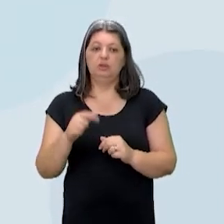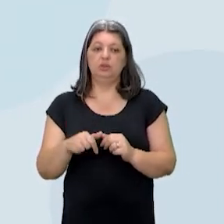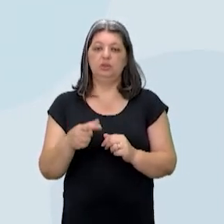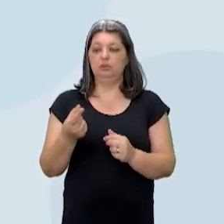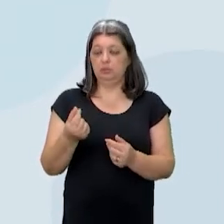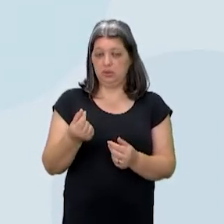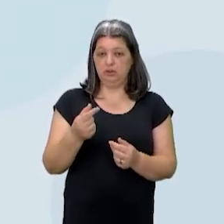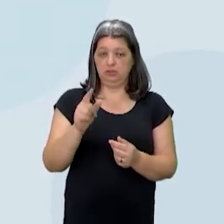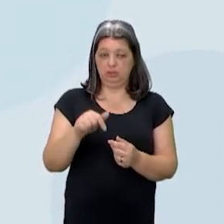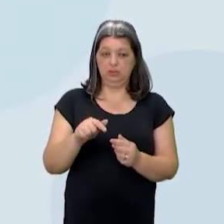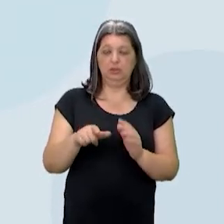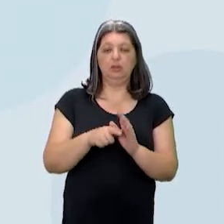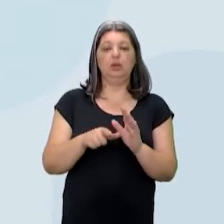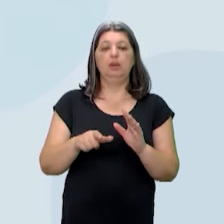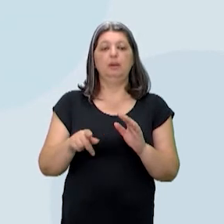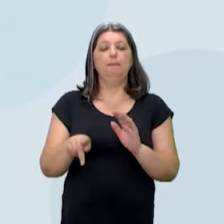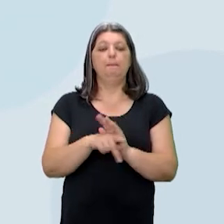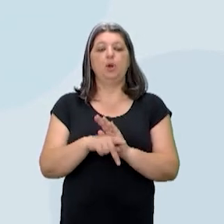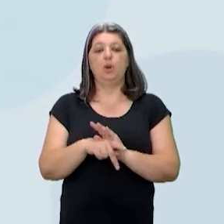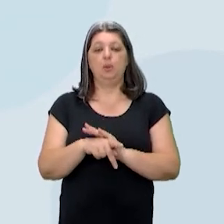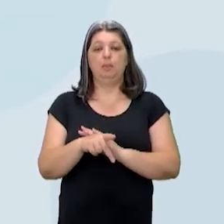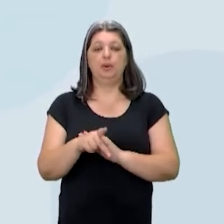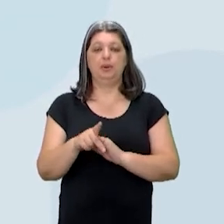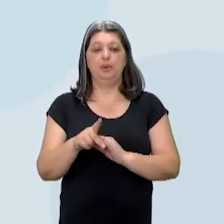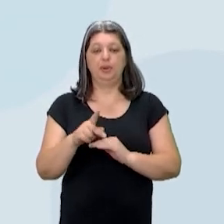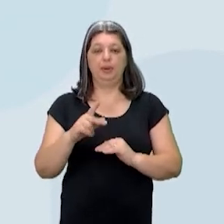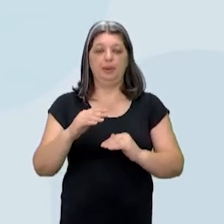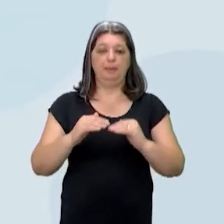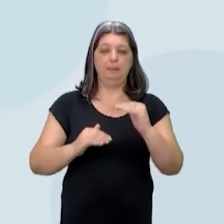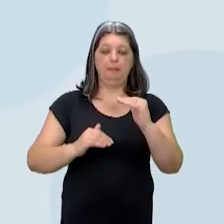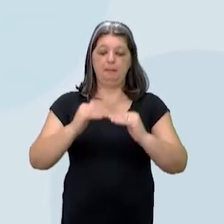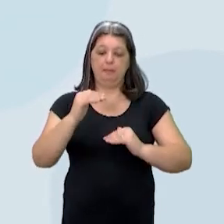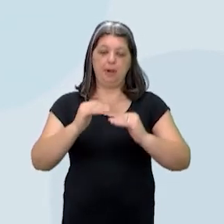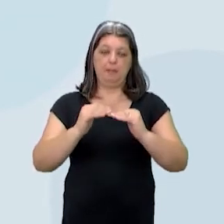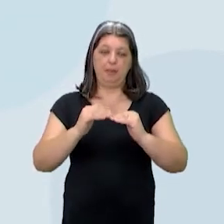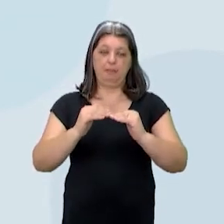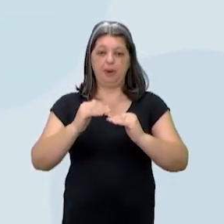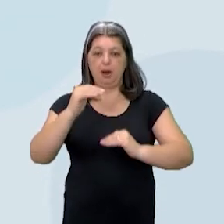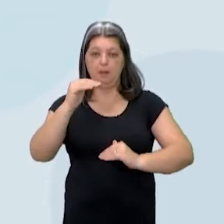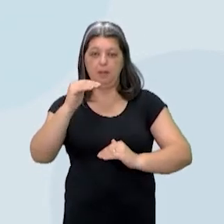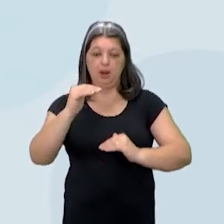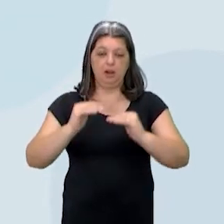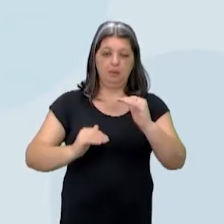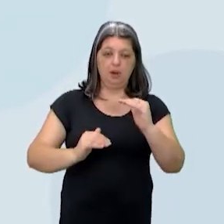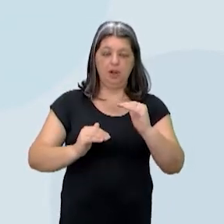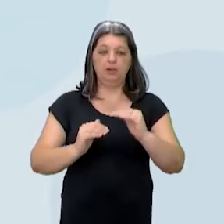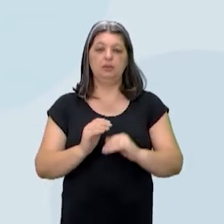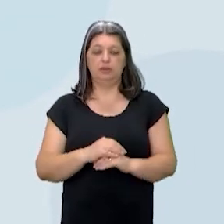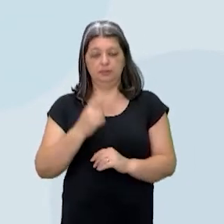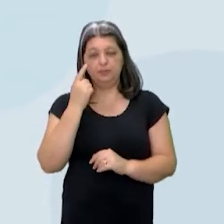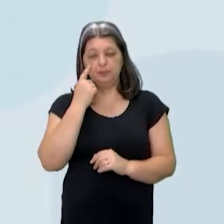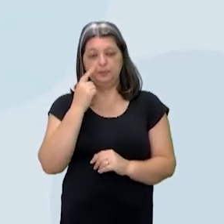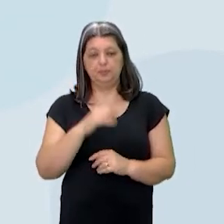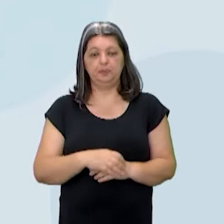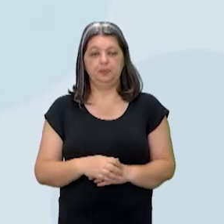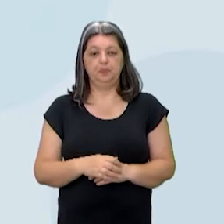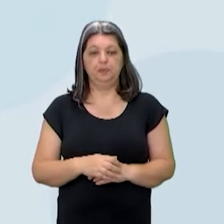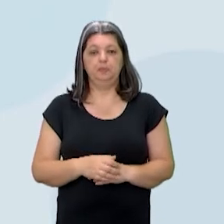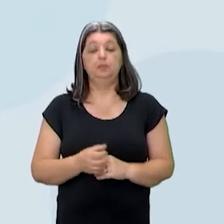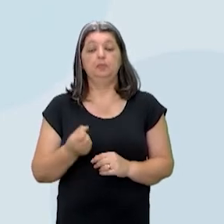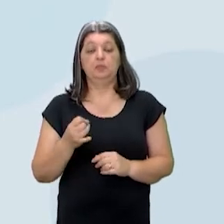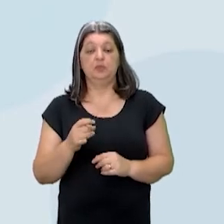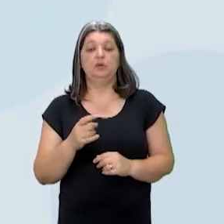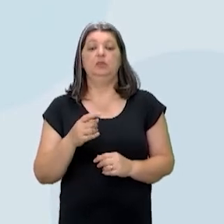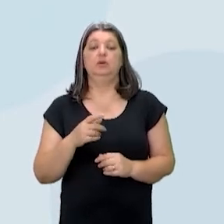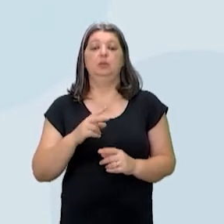padrão, tá certo? Então, quando um aumenta, o outro aumenta da mesma forma. Por exemplo, veja que se você comprar